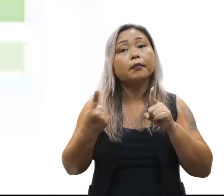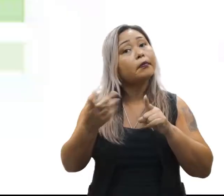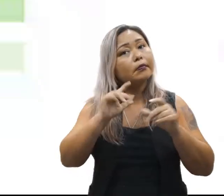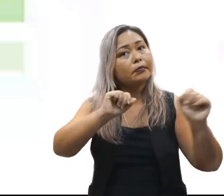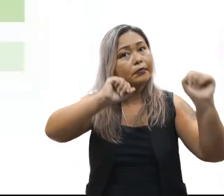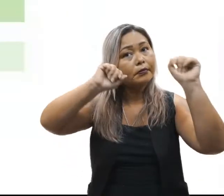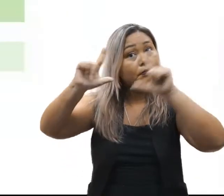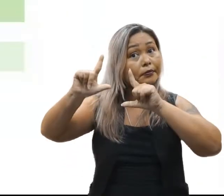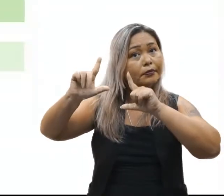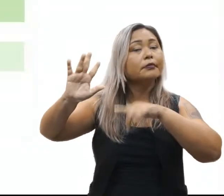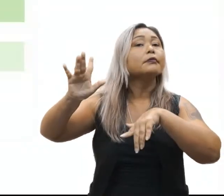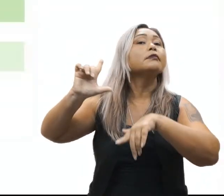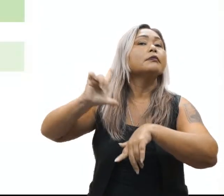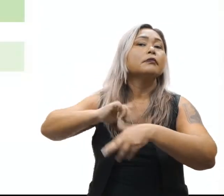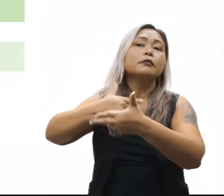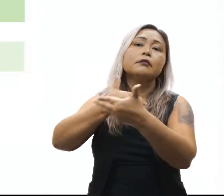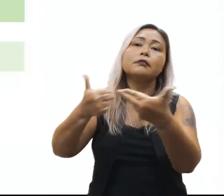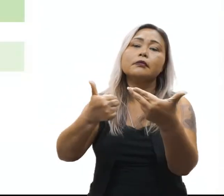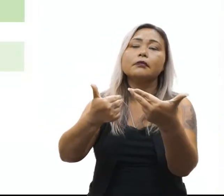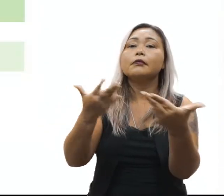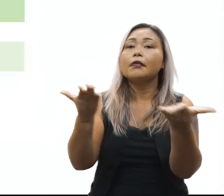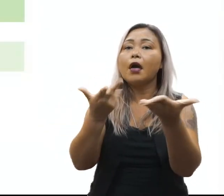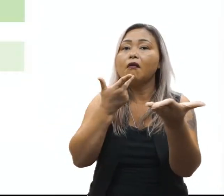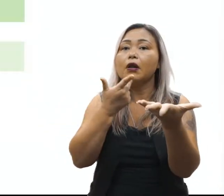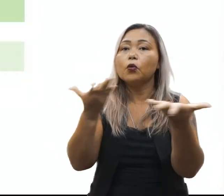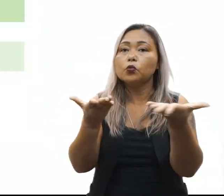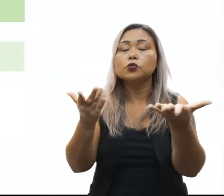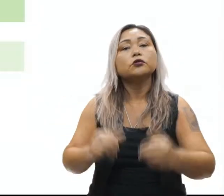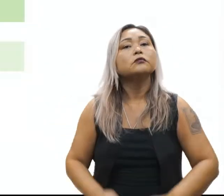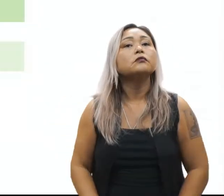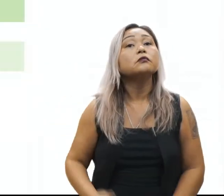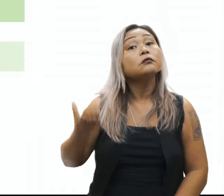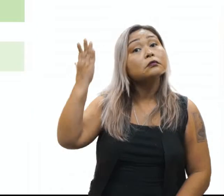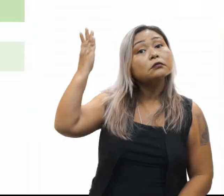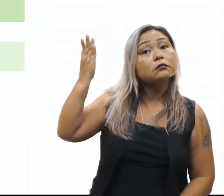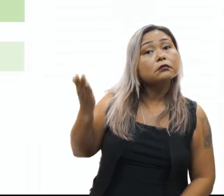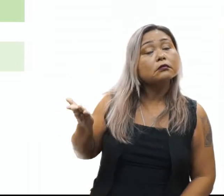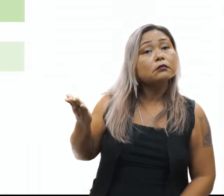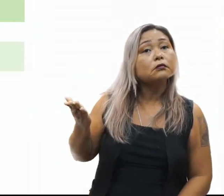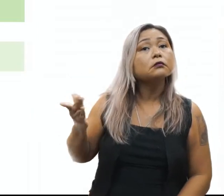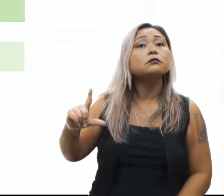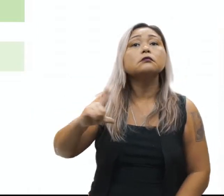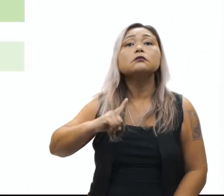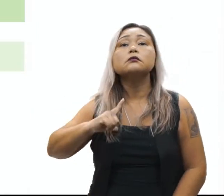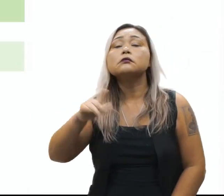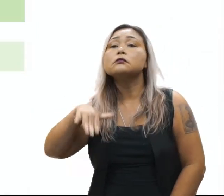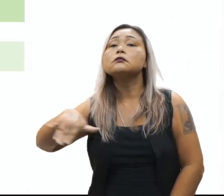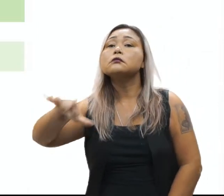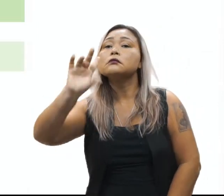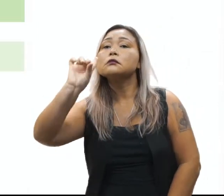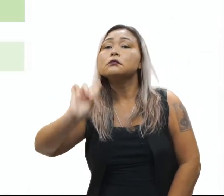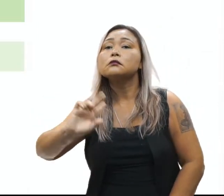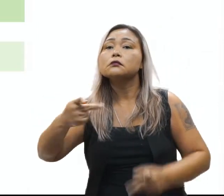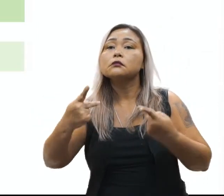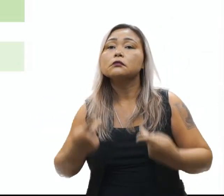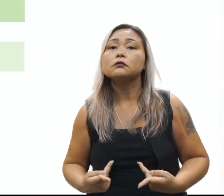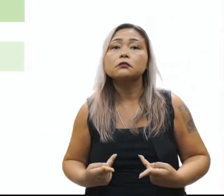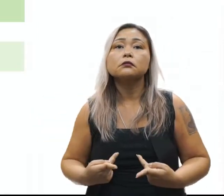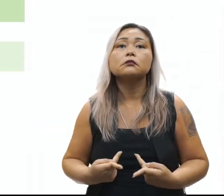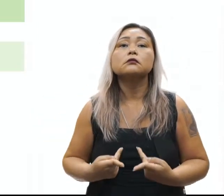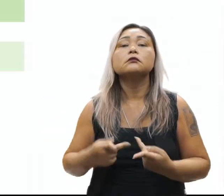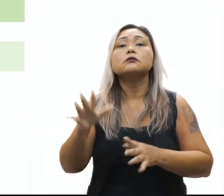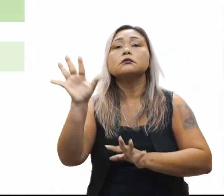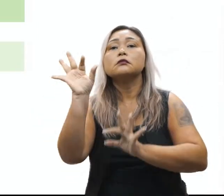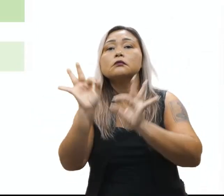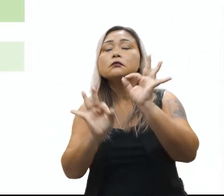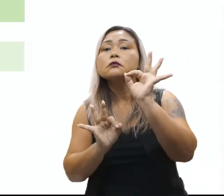slide, que ainda tem muita coisa para a gente falar hoje, pessoal. Olha só, nós temos a dimensão dos direitos humanos, né?